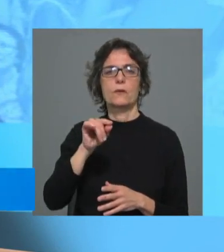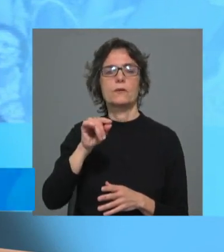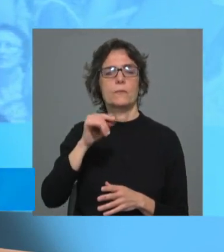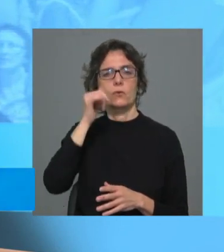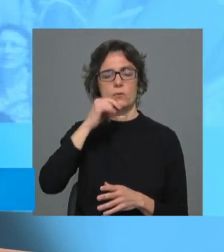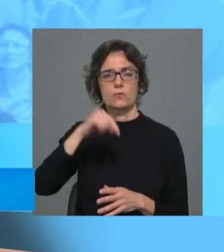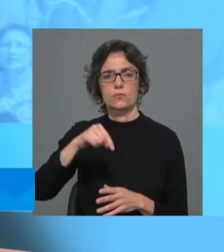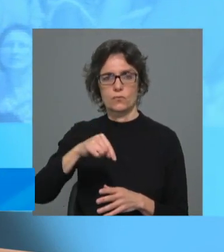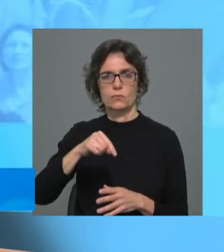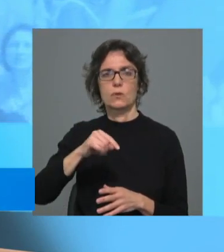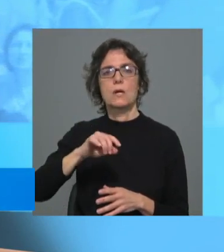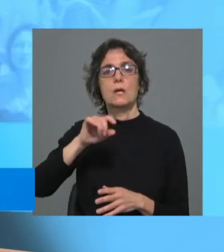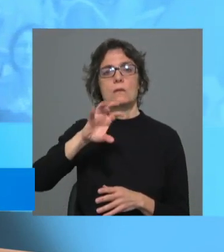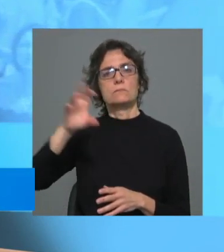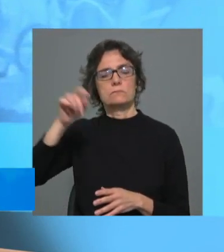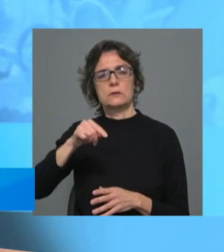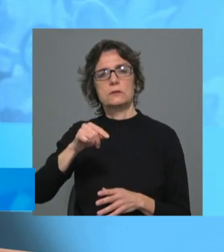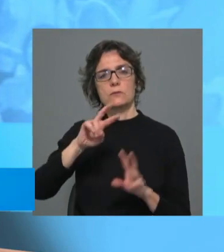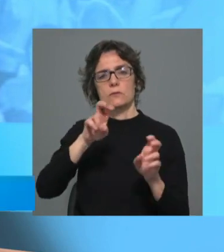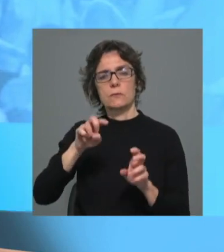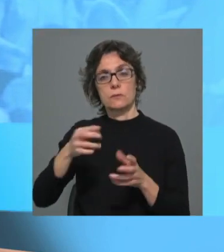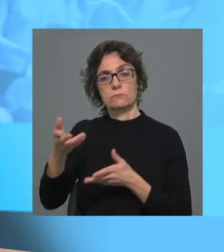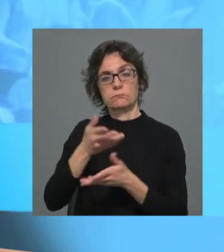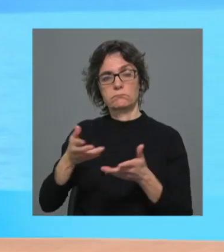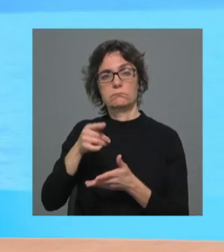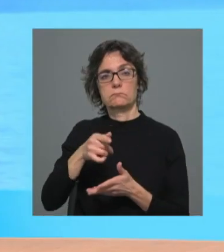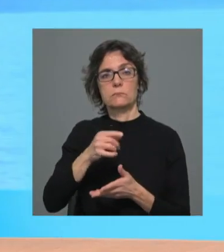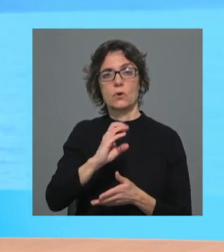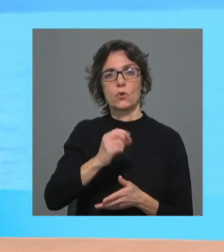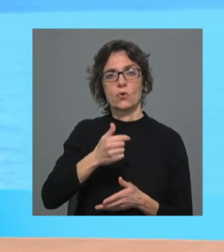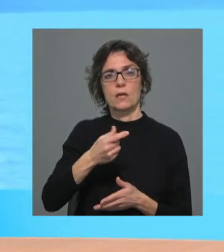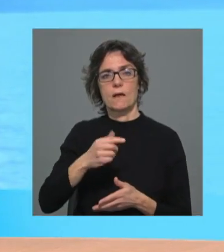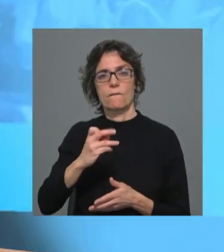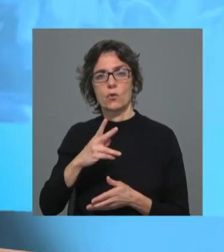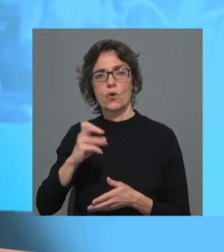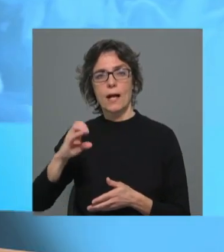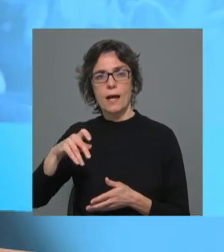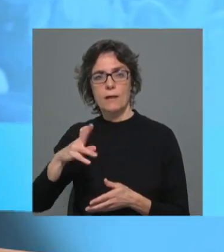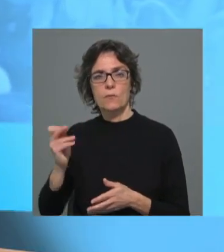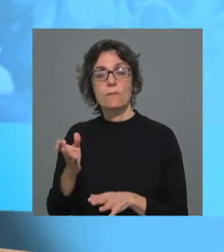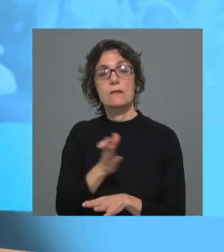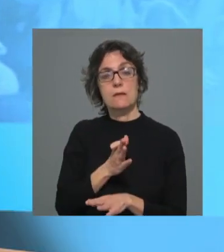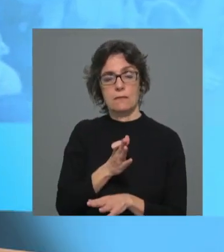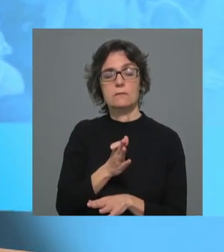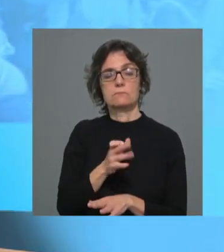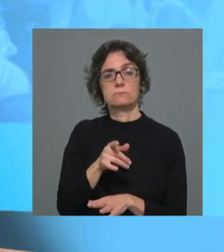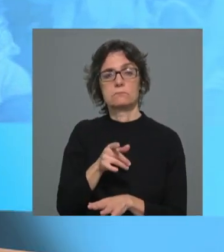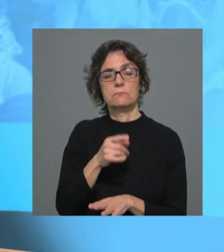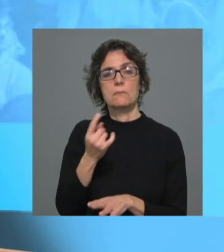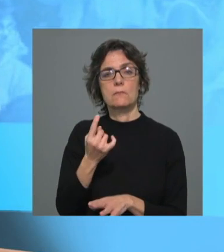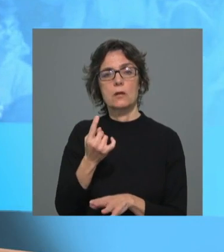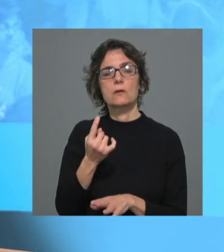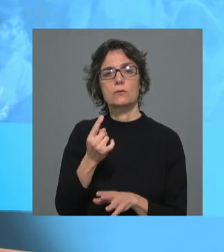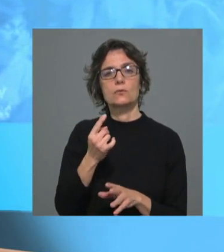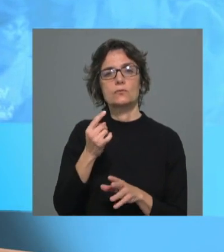Sul, um tema que vamos analisar com o jornalista Otávio Carmo, que está connosco. Mas antes, recordamos alguns momentos